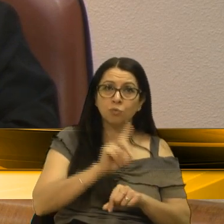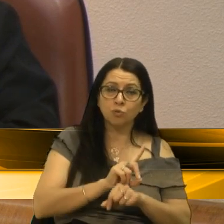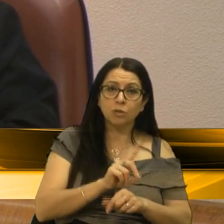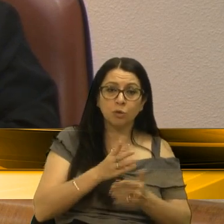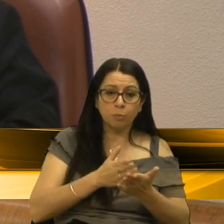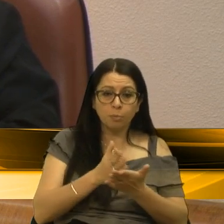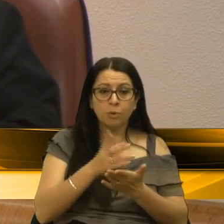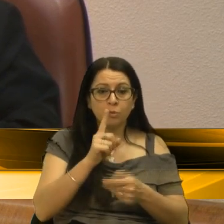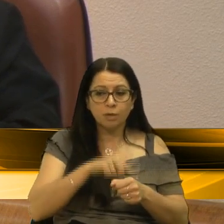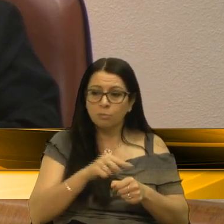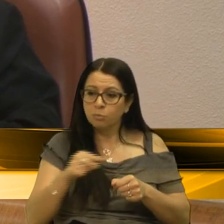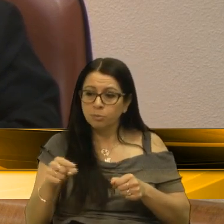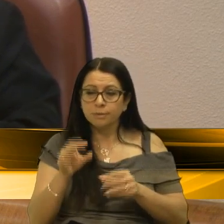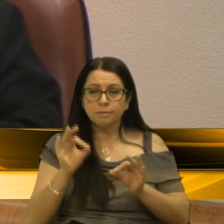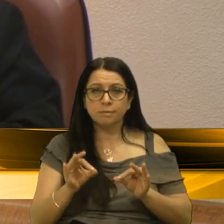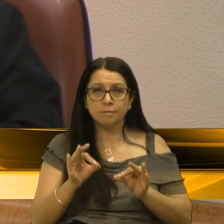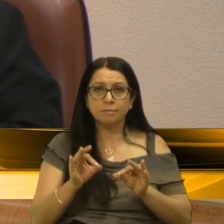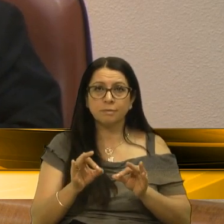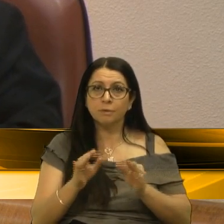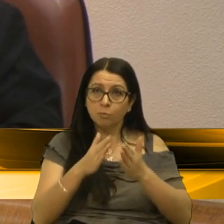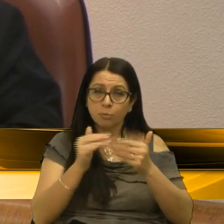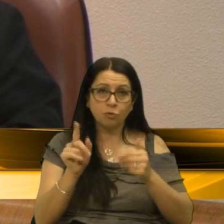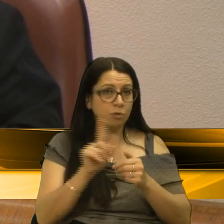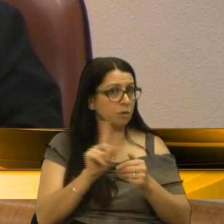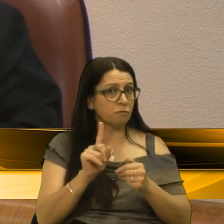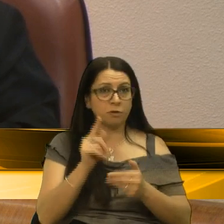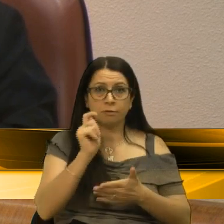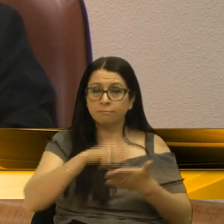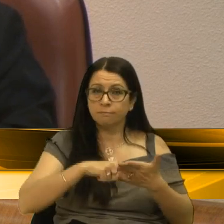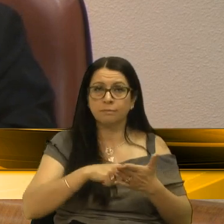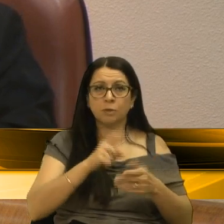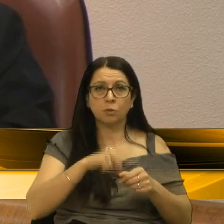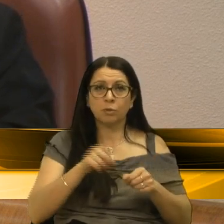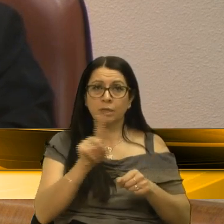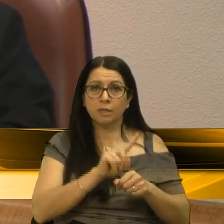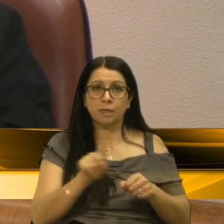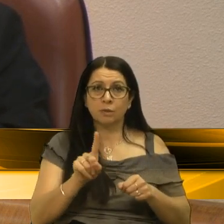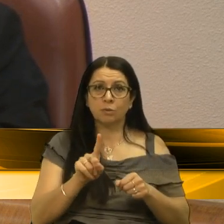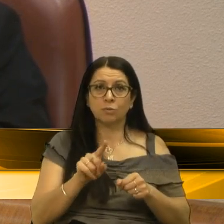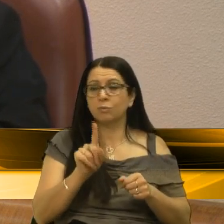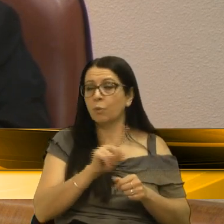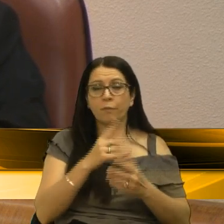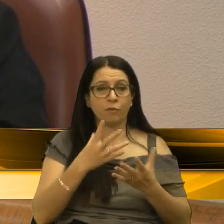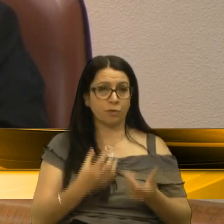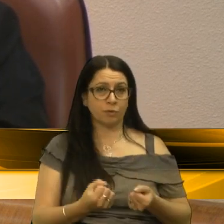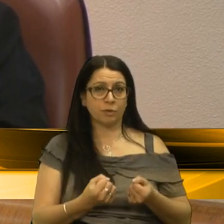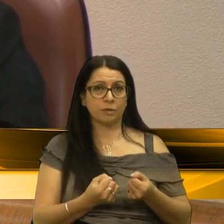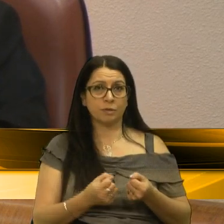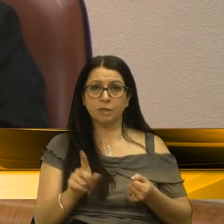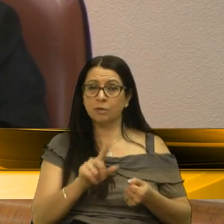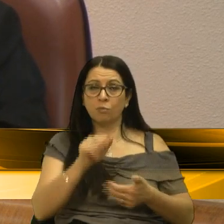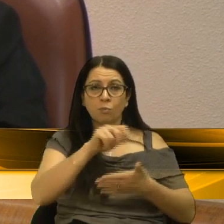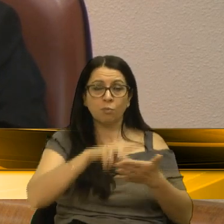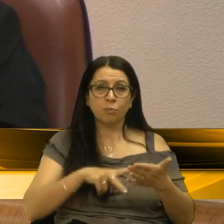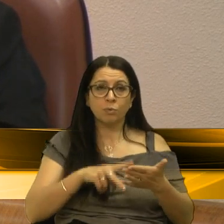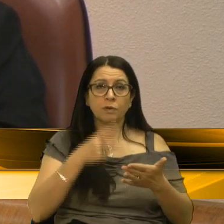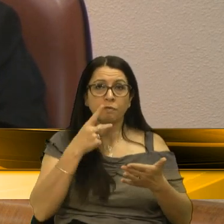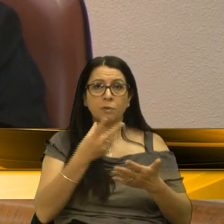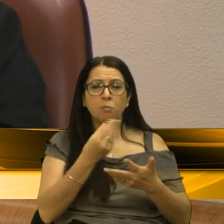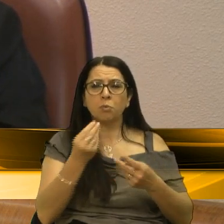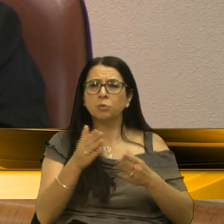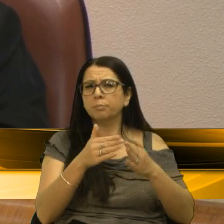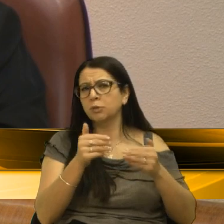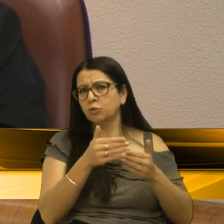dos prazos. Se o pedido não for protocolado no prazo mínimo, já é indeferido, sem análise. Disse que há muitos